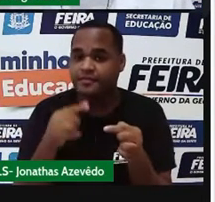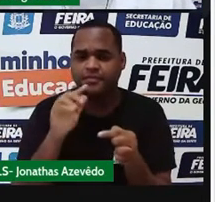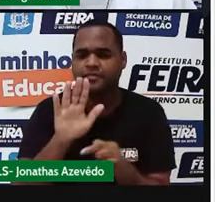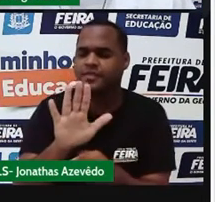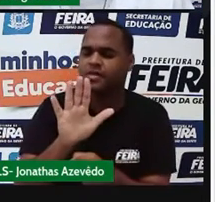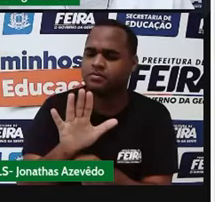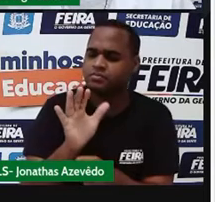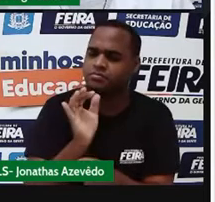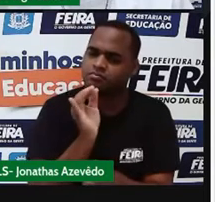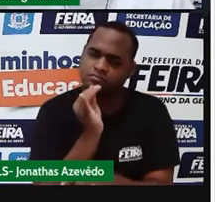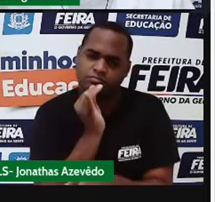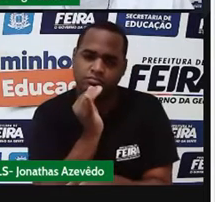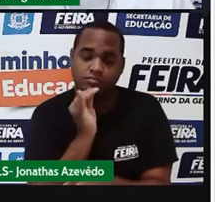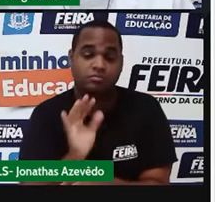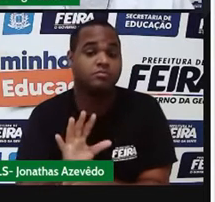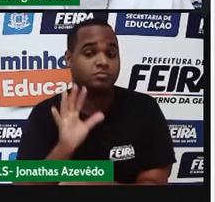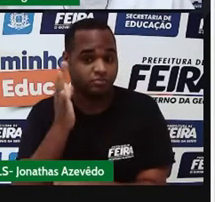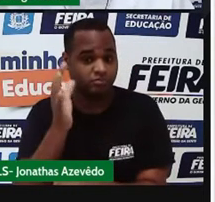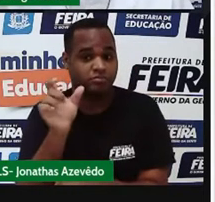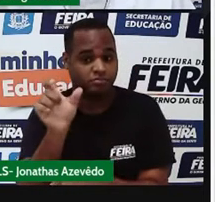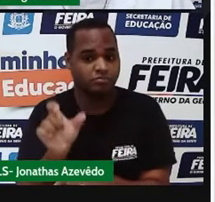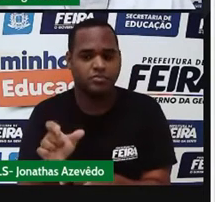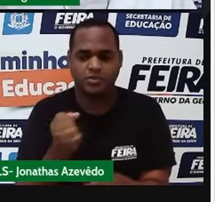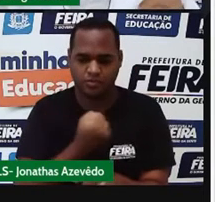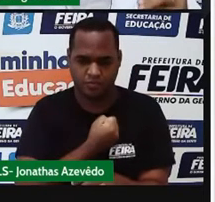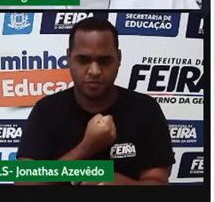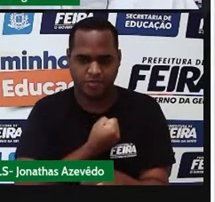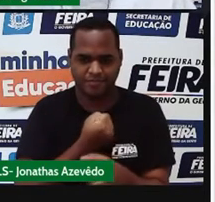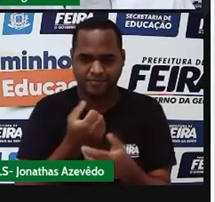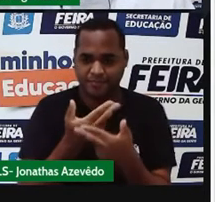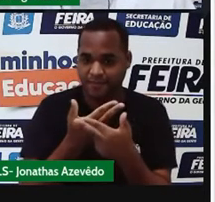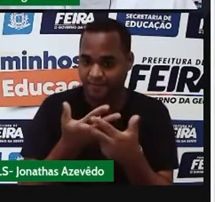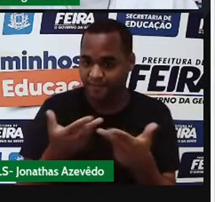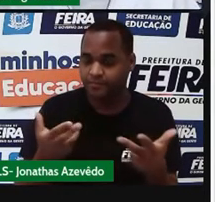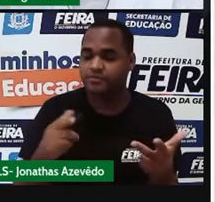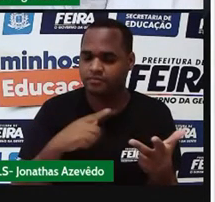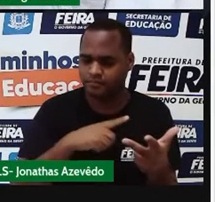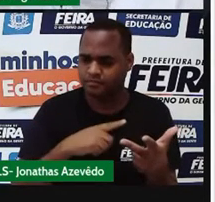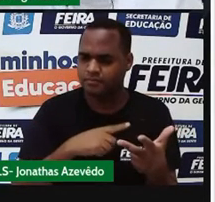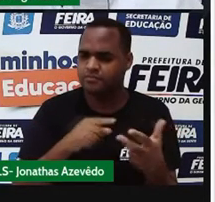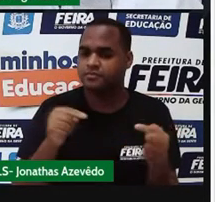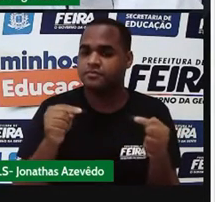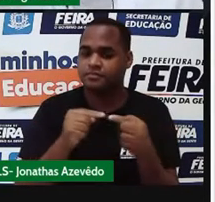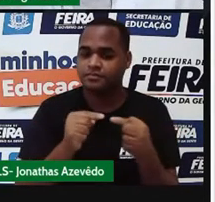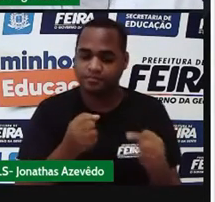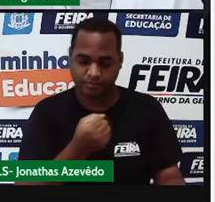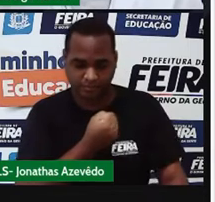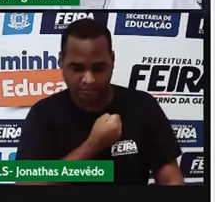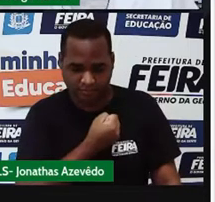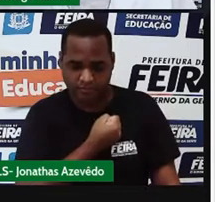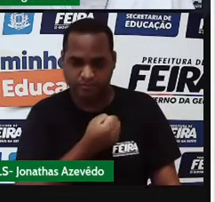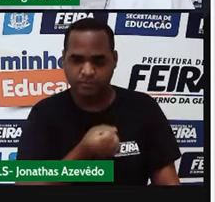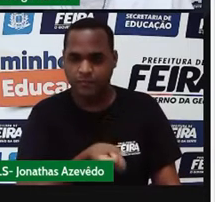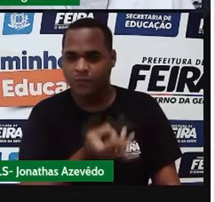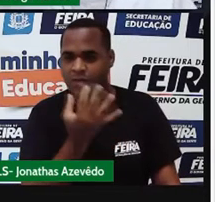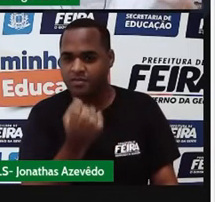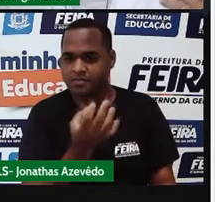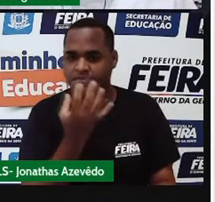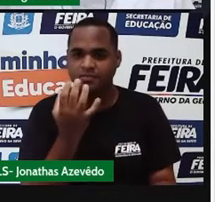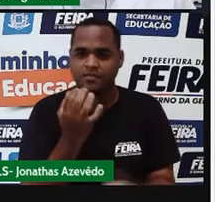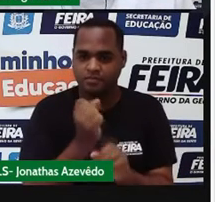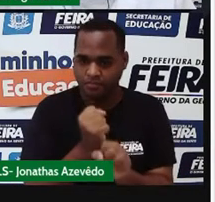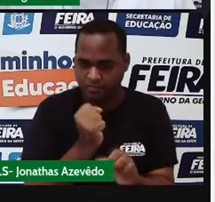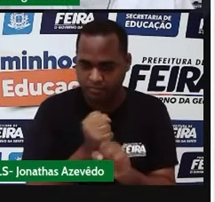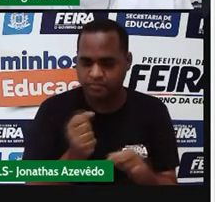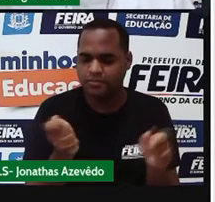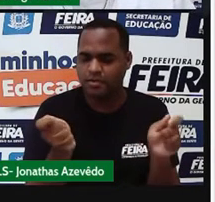existe o nosso sistema de numeração é um número muito grande Tá que até